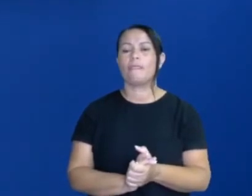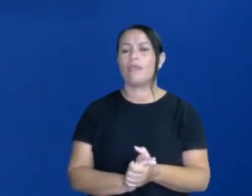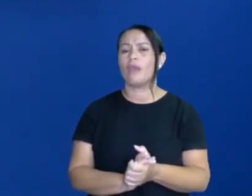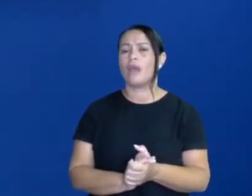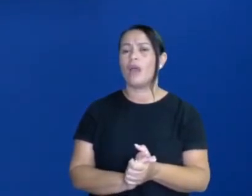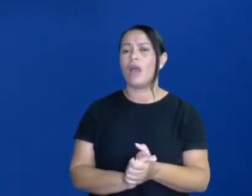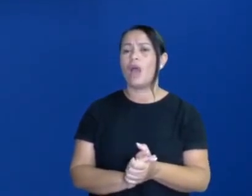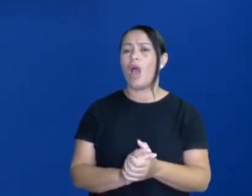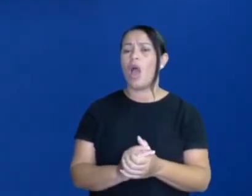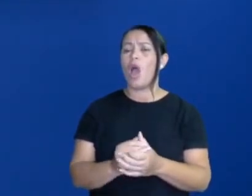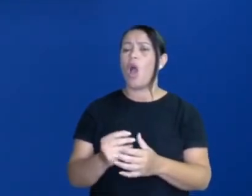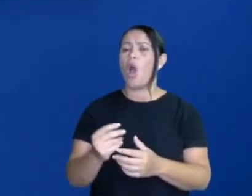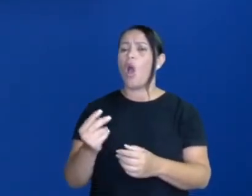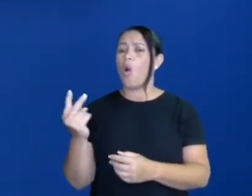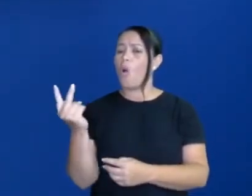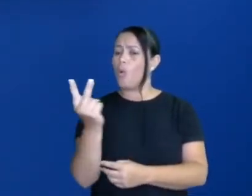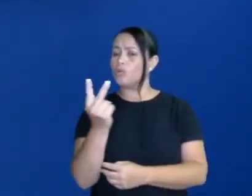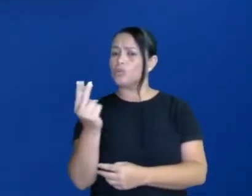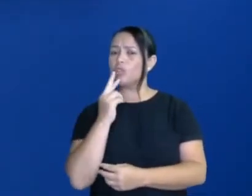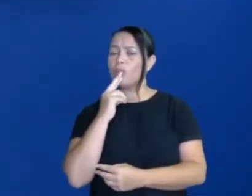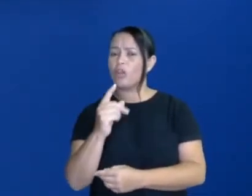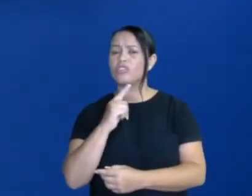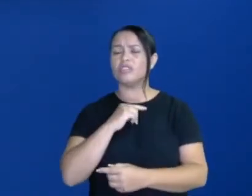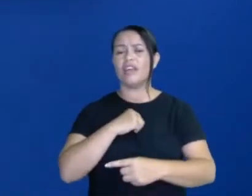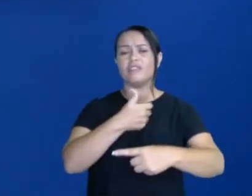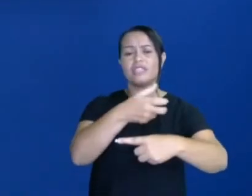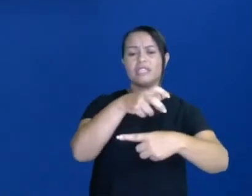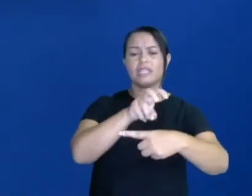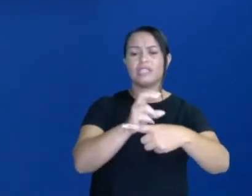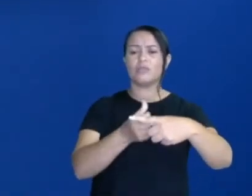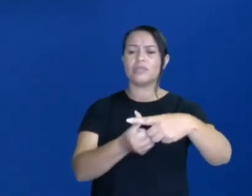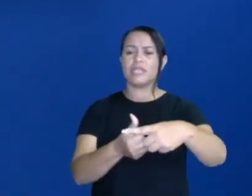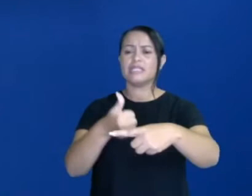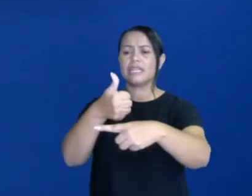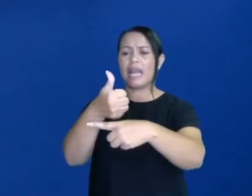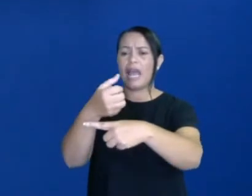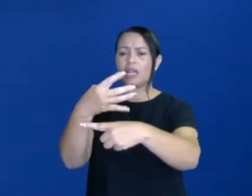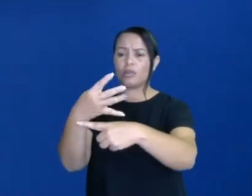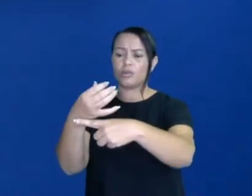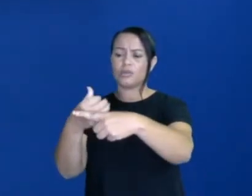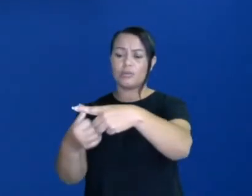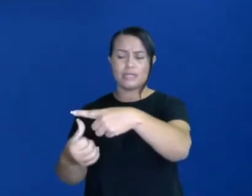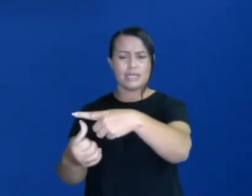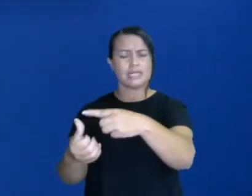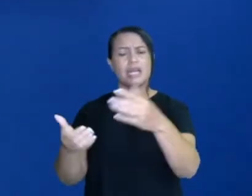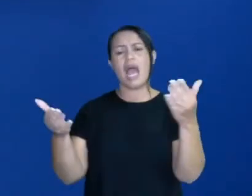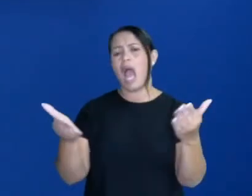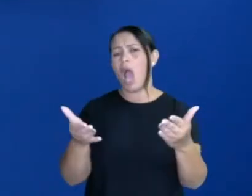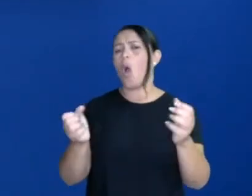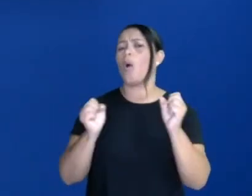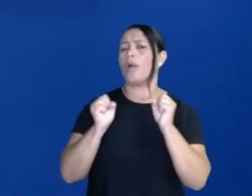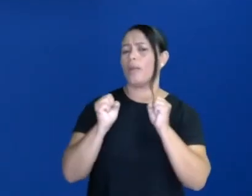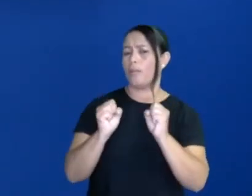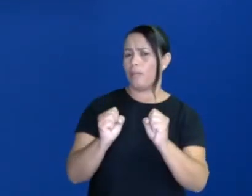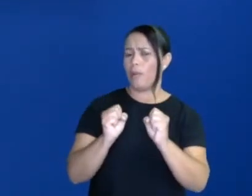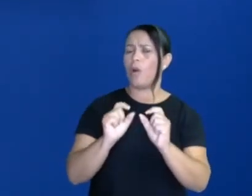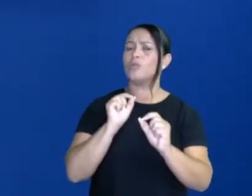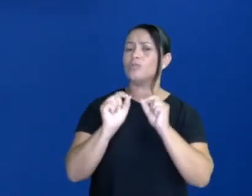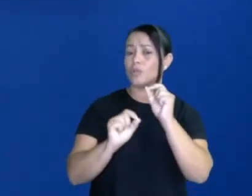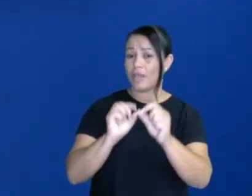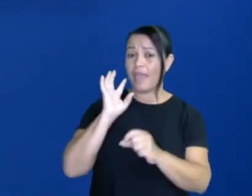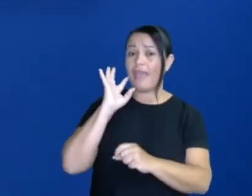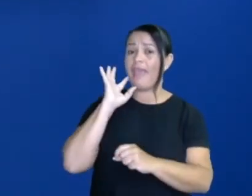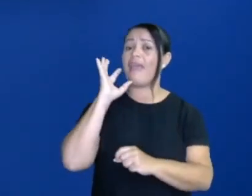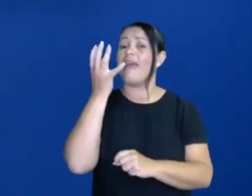Os dois resultados eu obtive 15 sobre 6 e 14 sobre 6. Agora eu posso